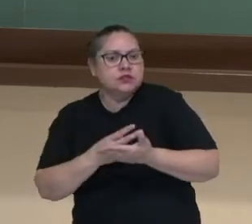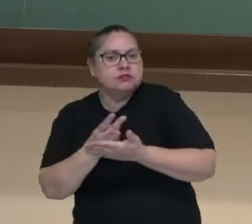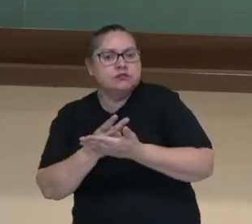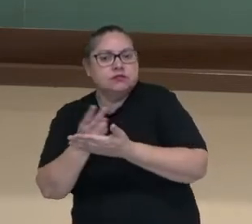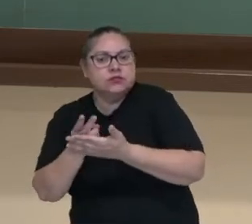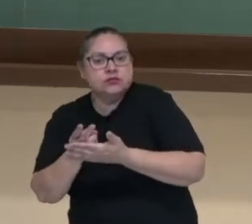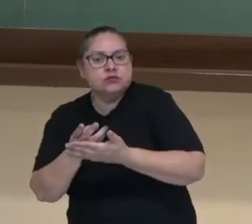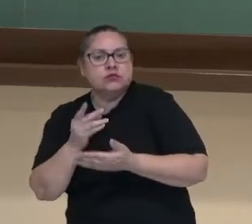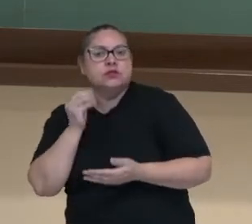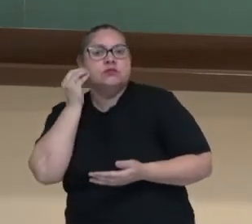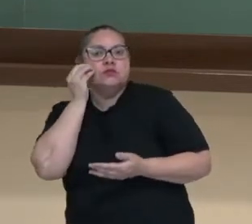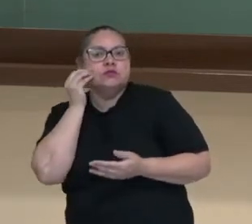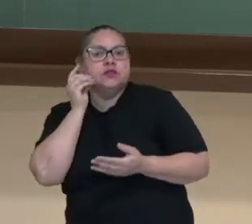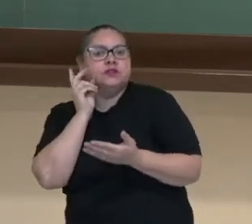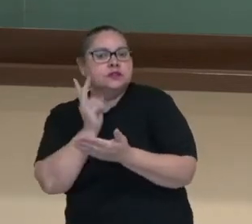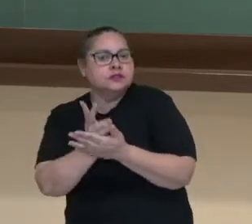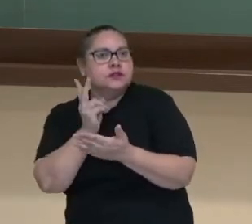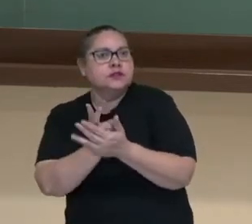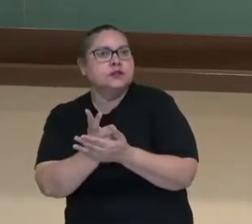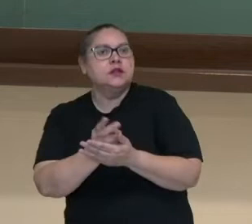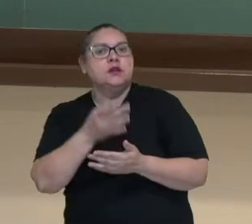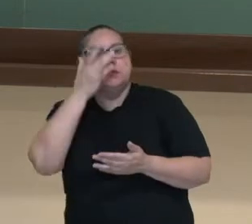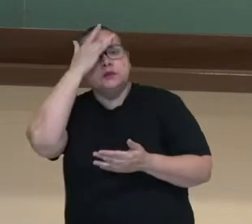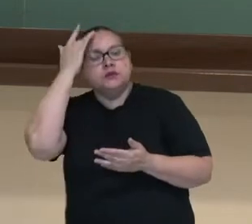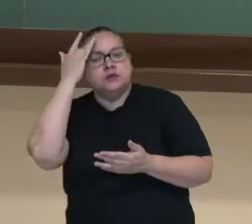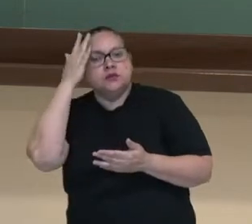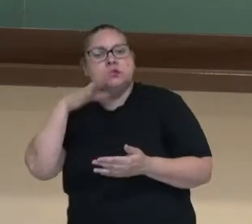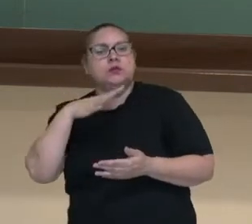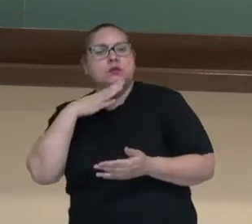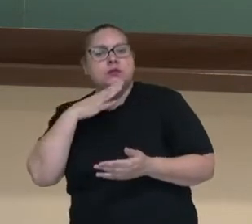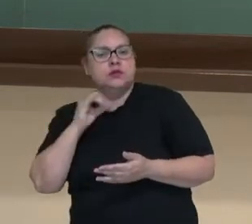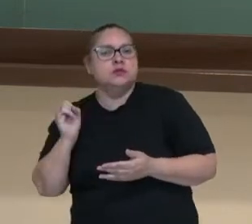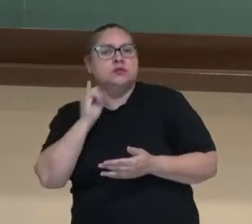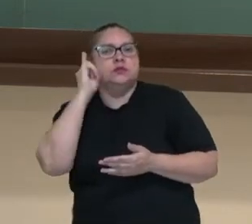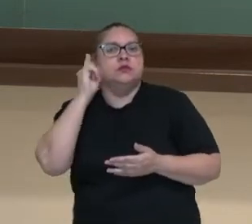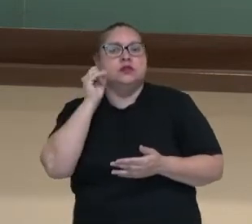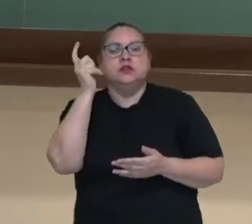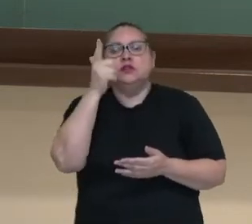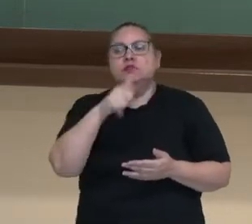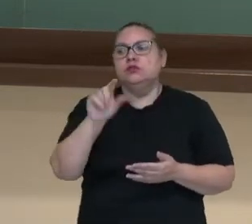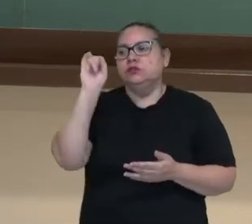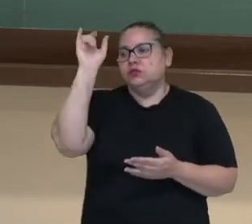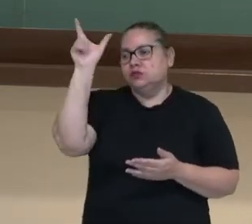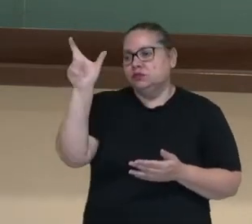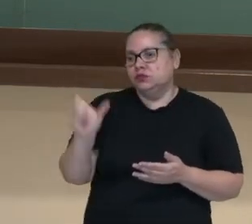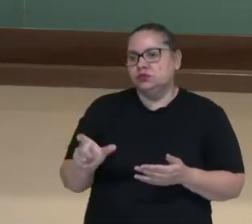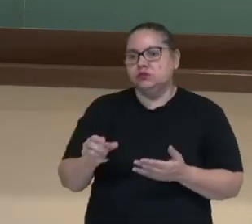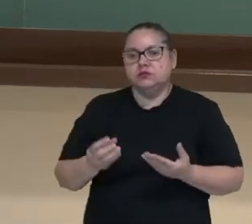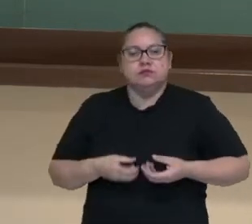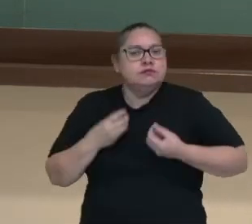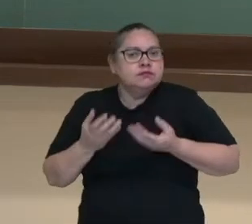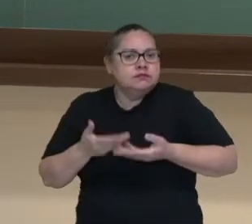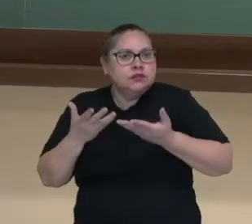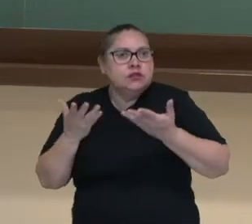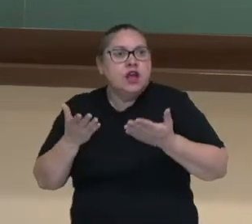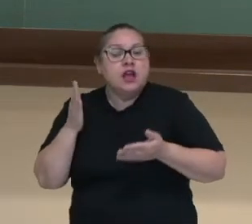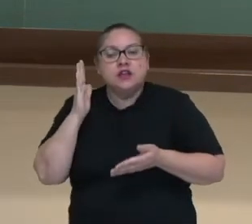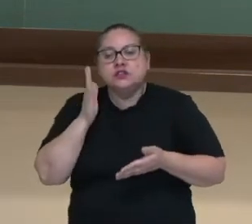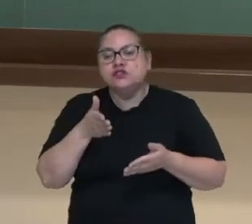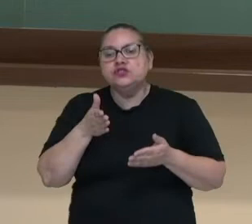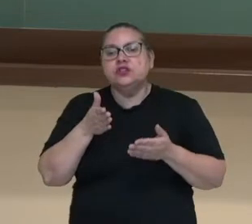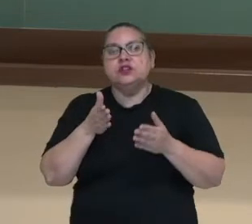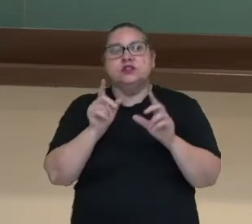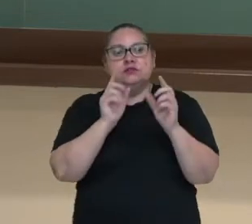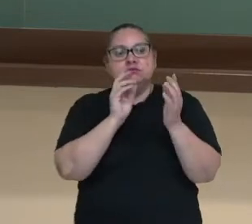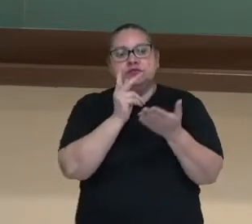tentam sempre, para aqueles que reconhecem a importância das pessoas, vai dando um estímulo. Já aqui não,